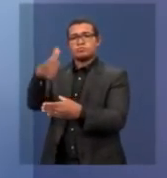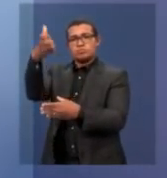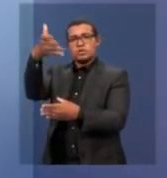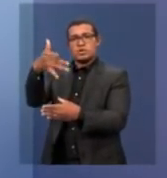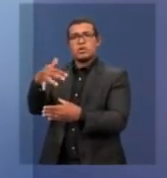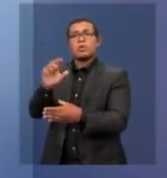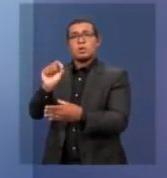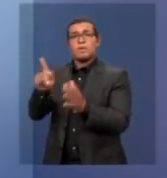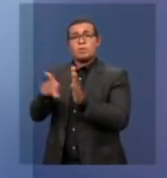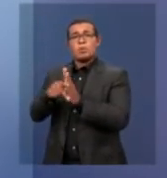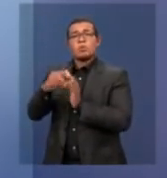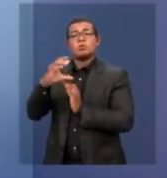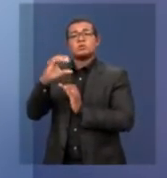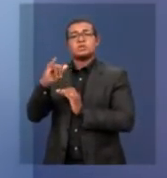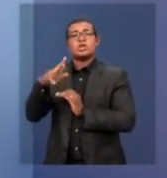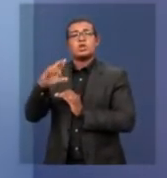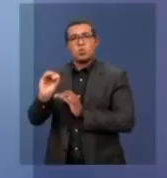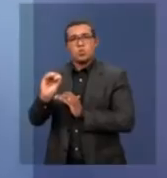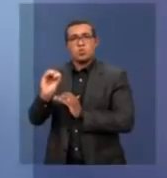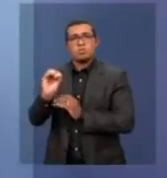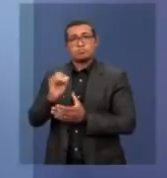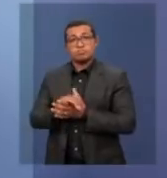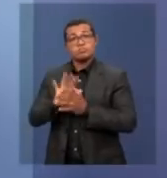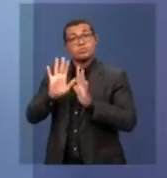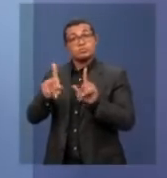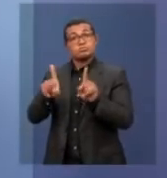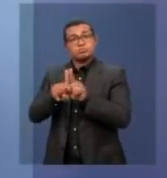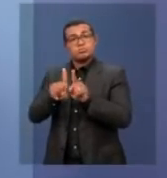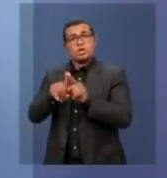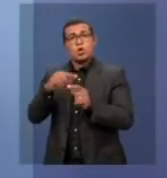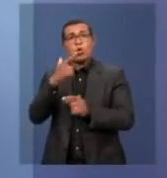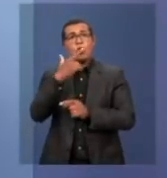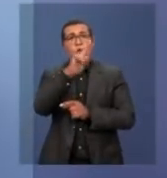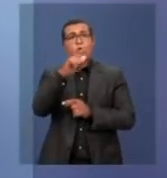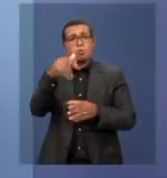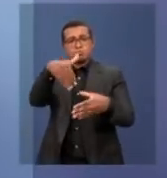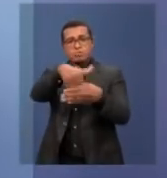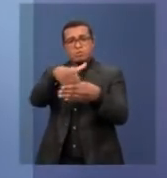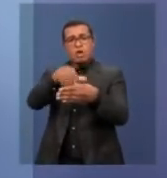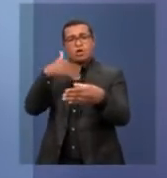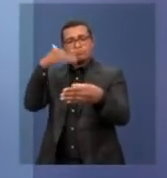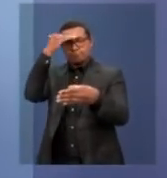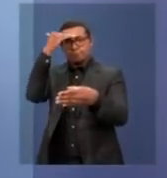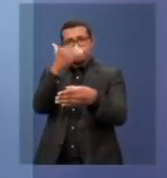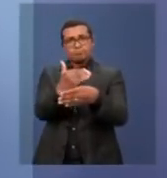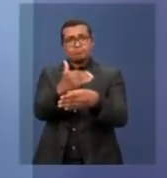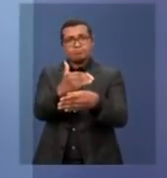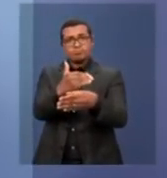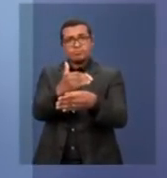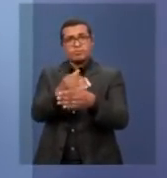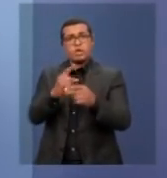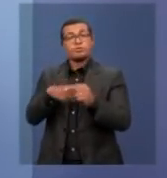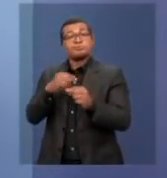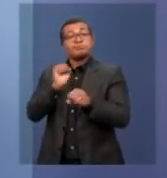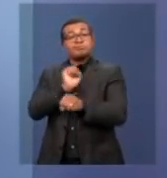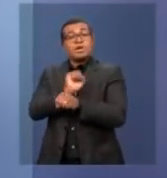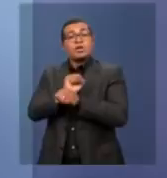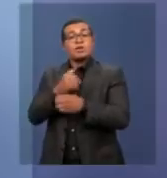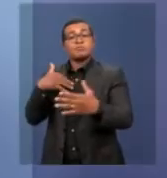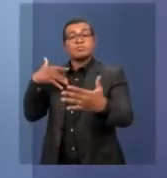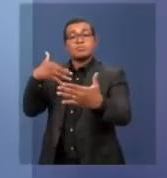do ciro mas tenho total respeito às urnas em vôo é esperar o domingo